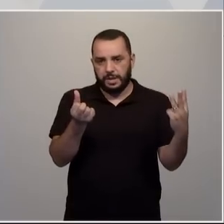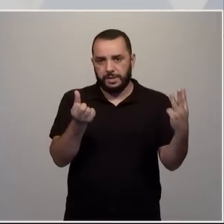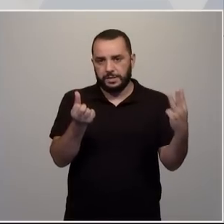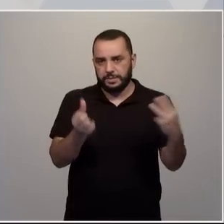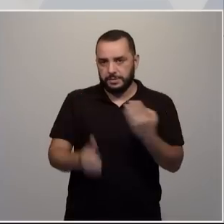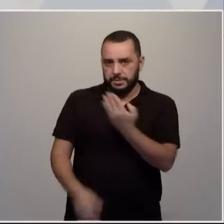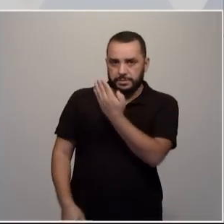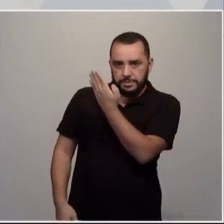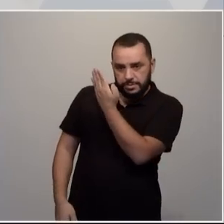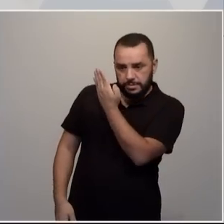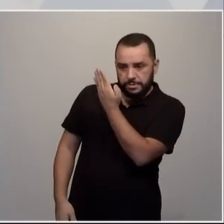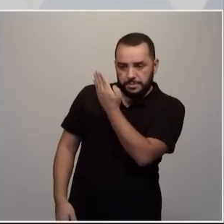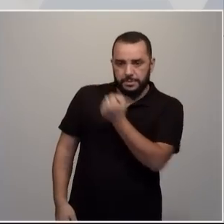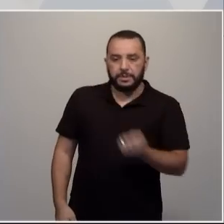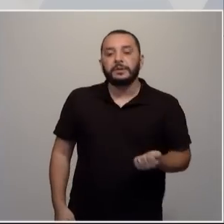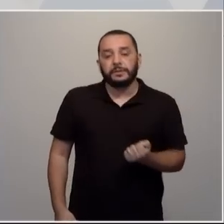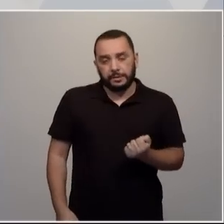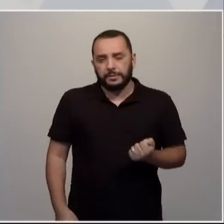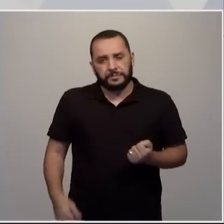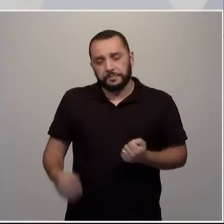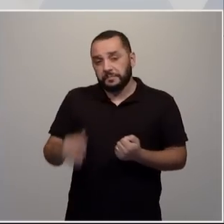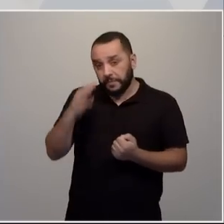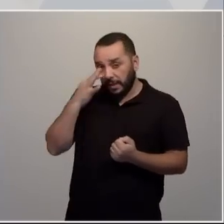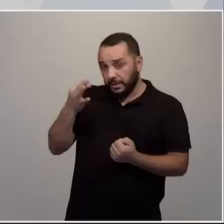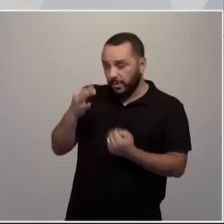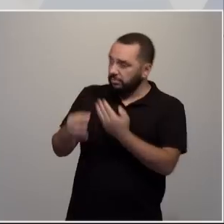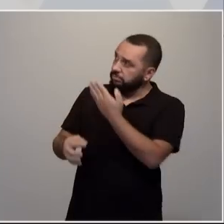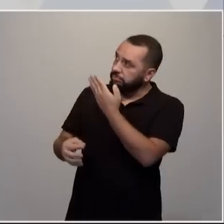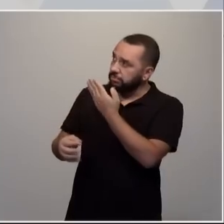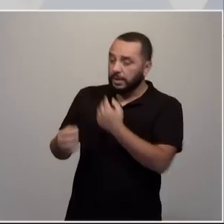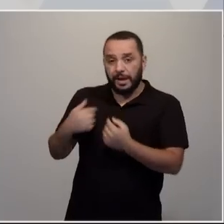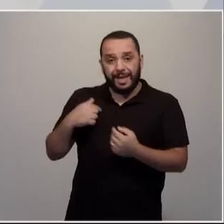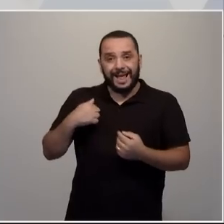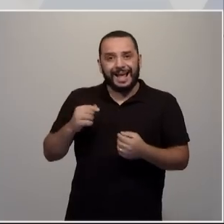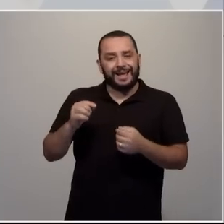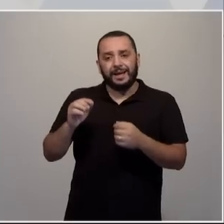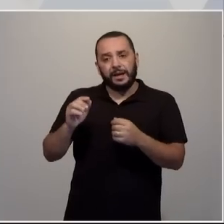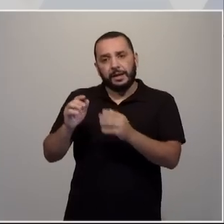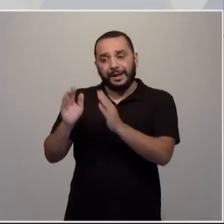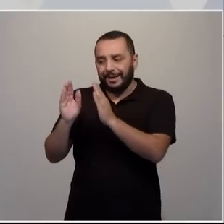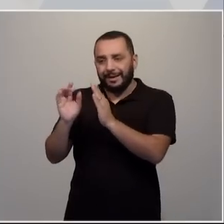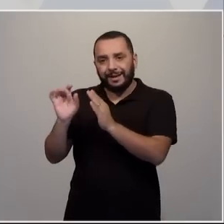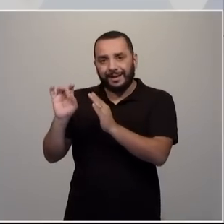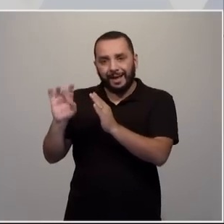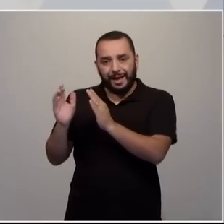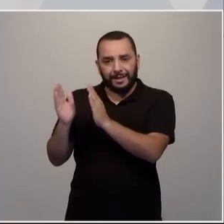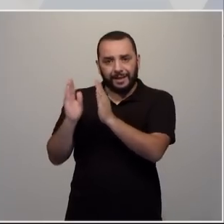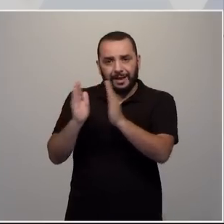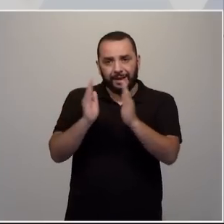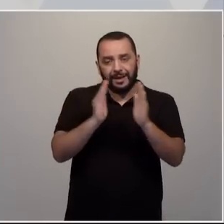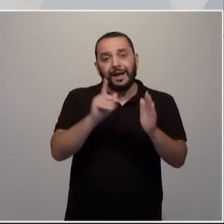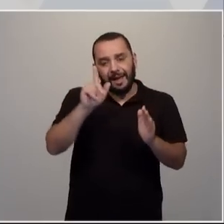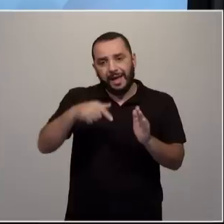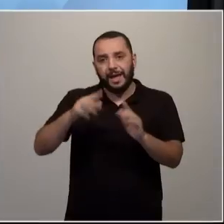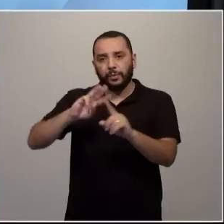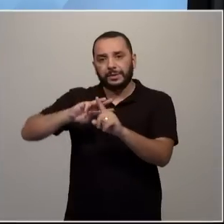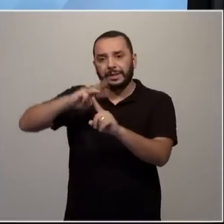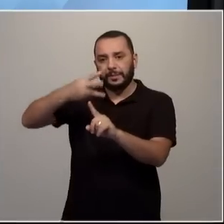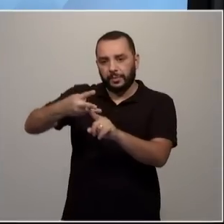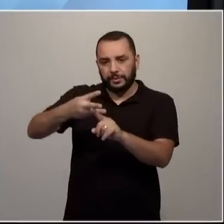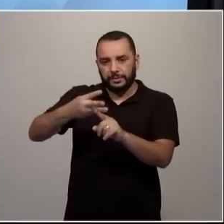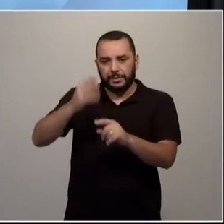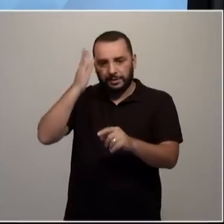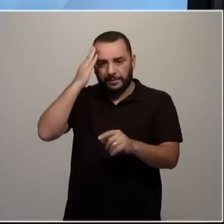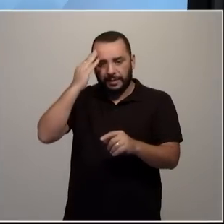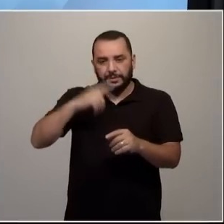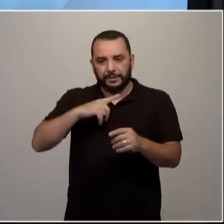as coordenadas aqui, 6, 12, menos 3, cada uma delas é respectivamente o triplo da que estava aqui.